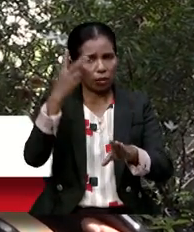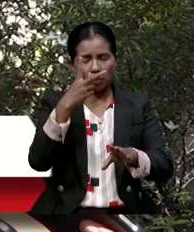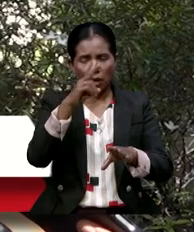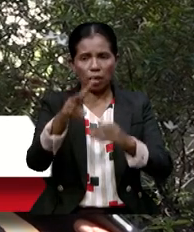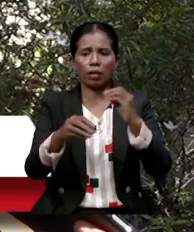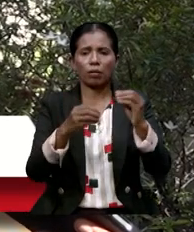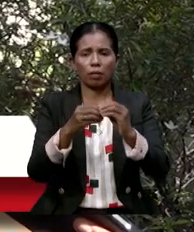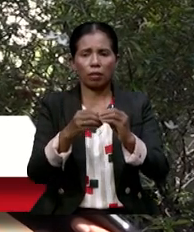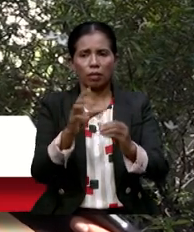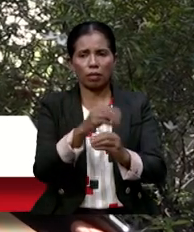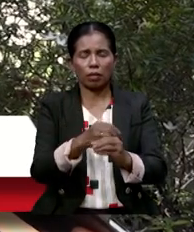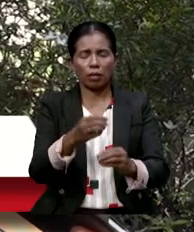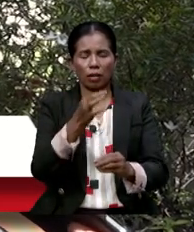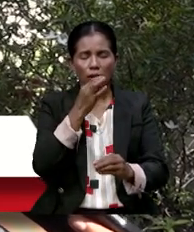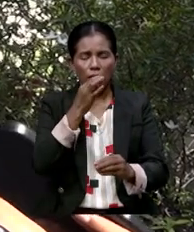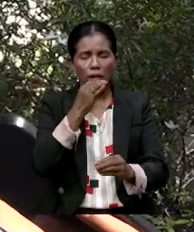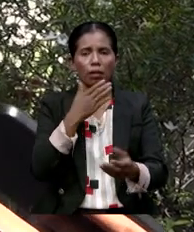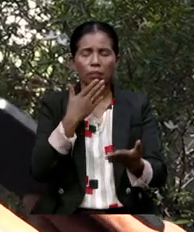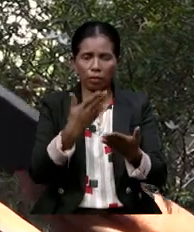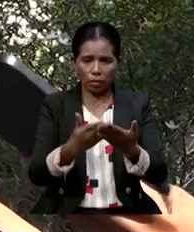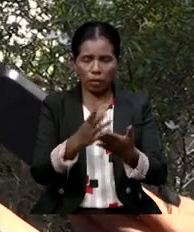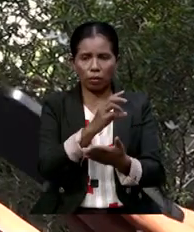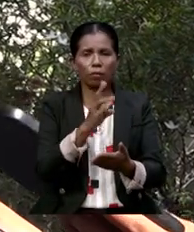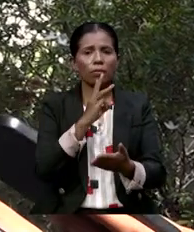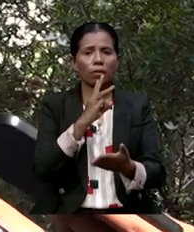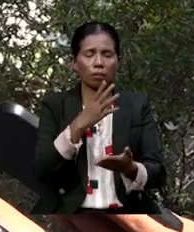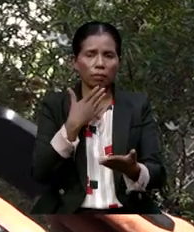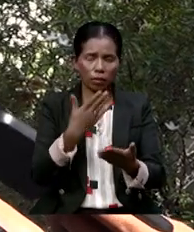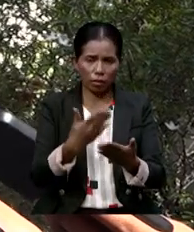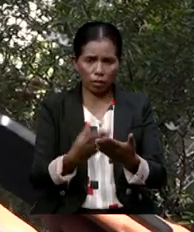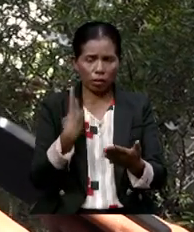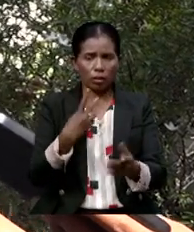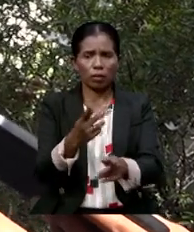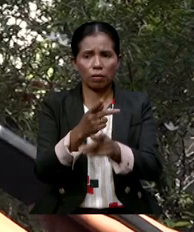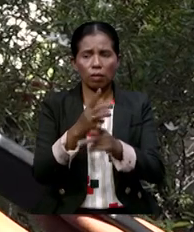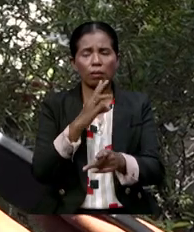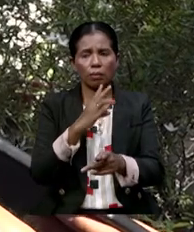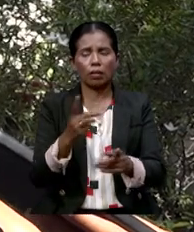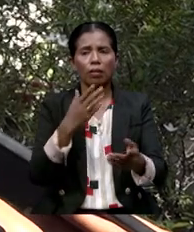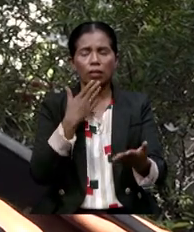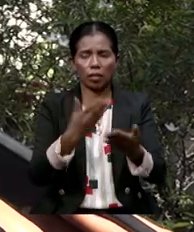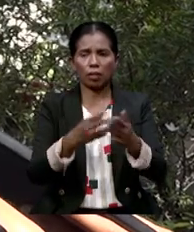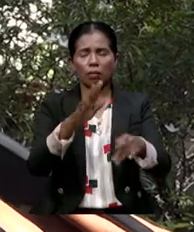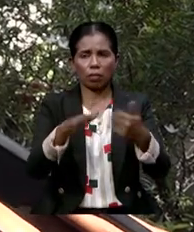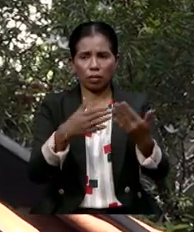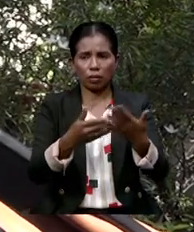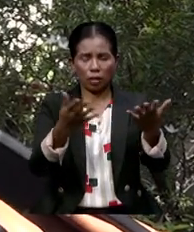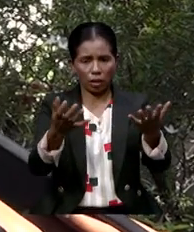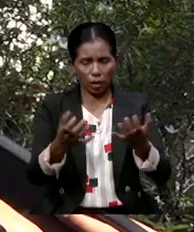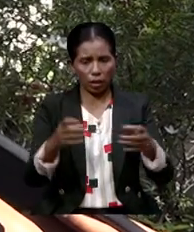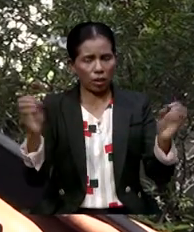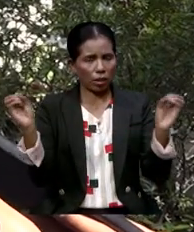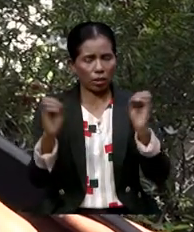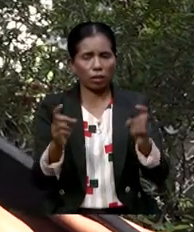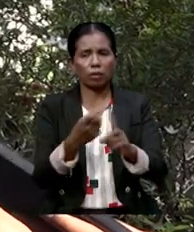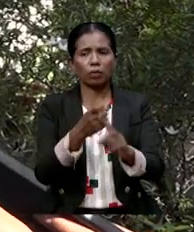asigura ahian siguro ho be siguro. Agora ita to asigura kata bene siguro baita na komunidade, hakara kala ko lius